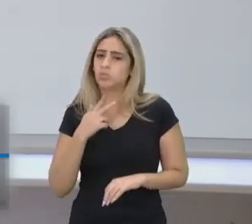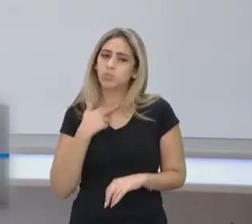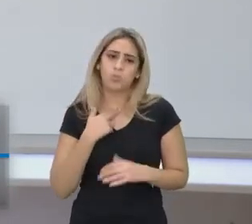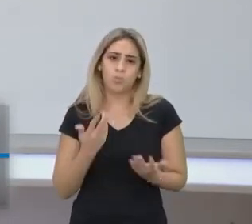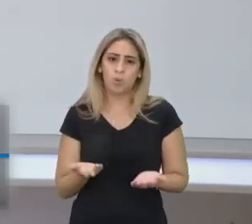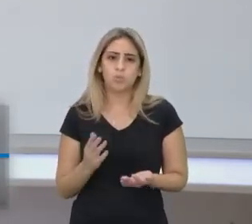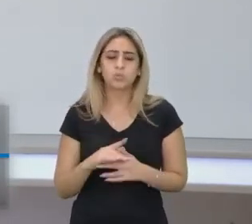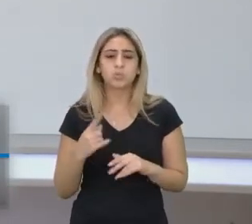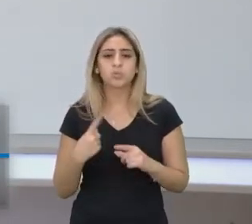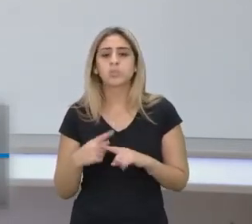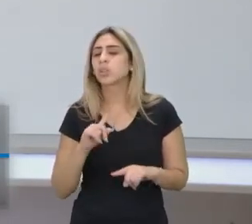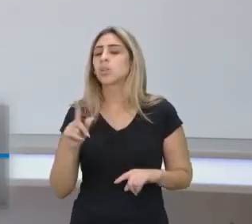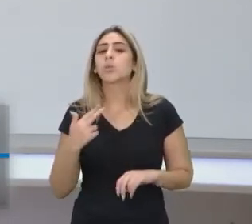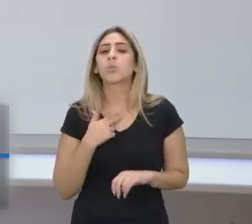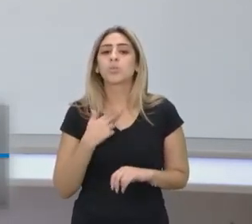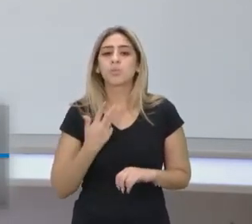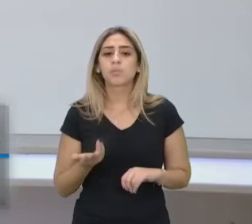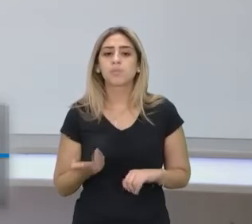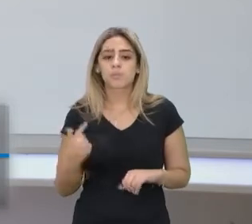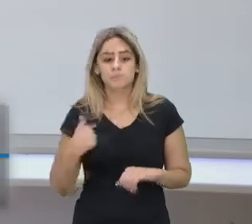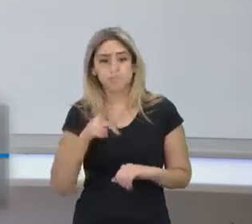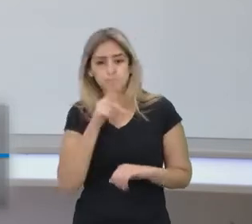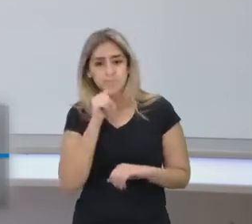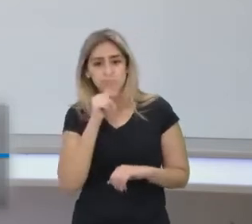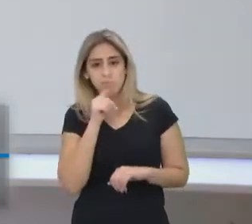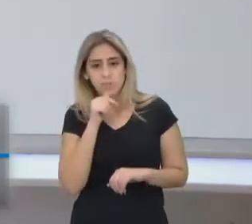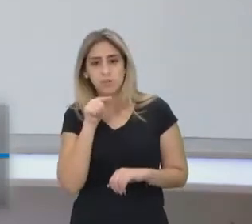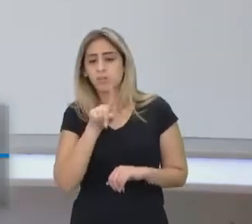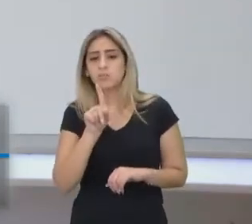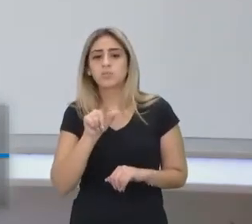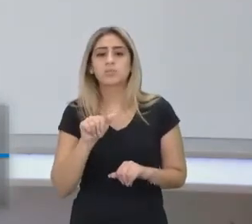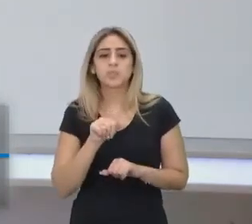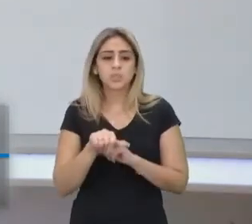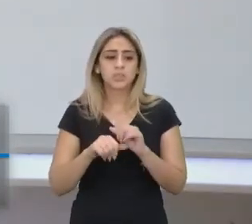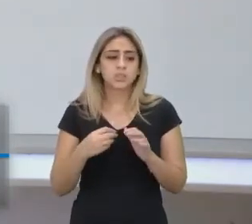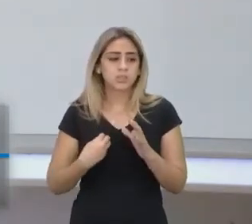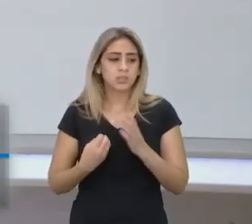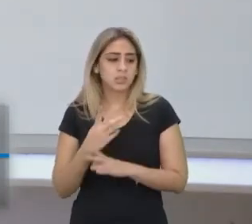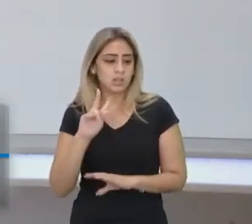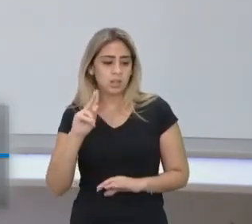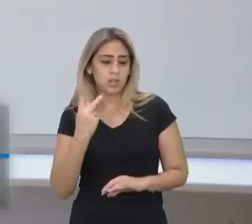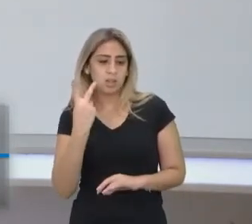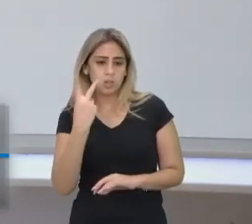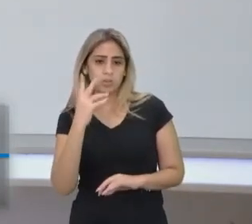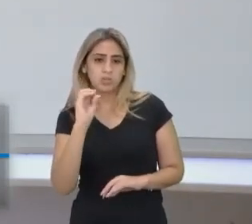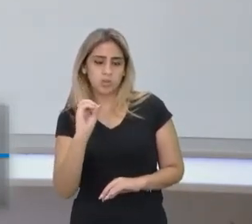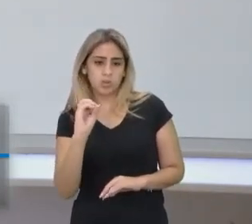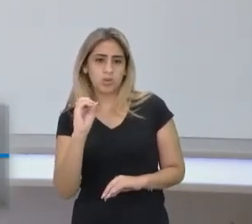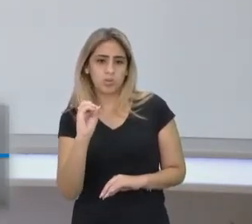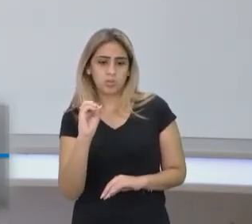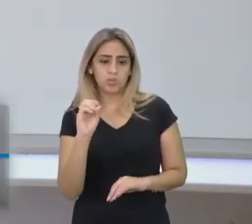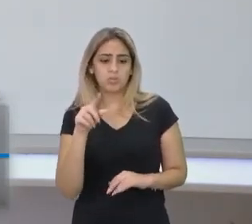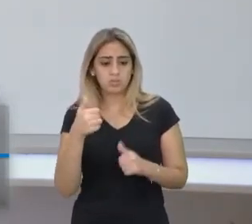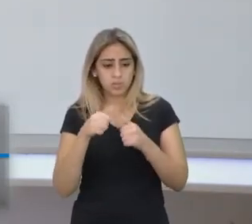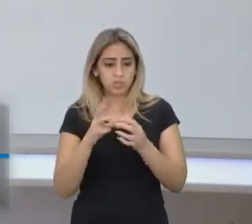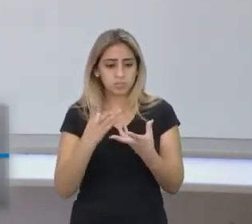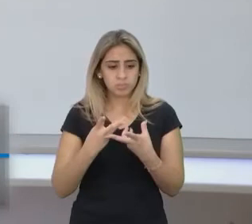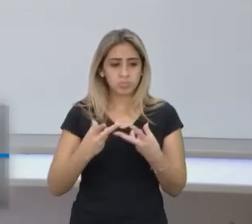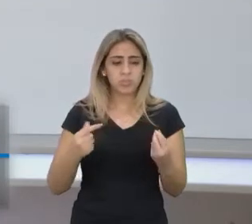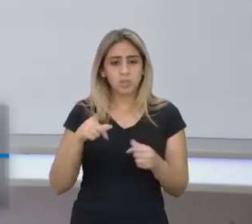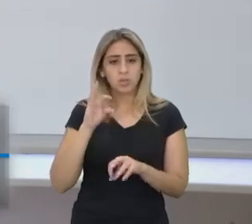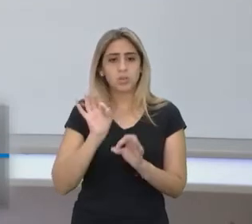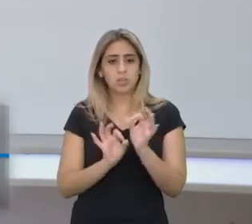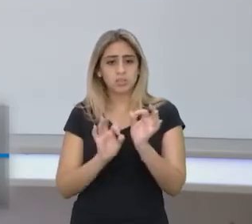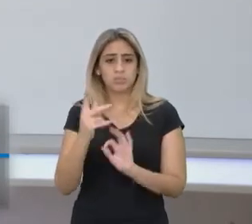posso. Por que eu não posso? A minha água, ela não é formada por H2O? Só que quando ela está ali no estado líquido, a